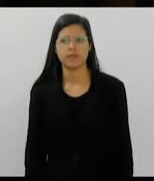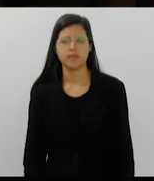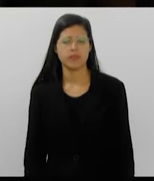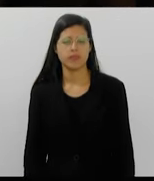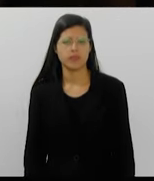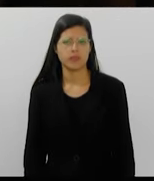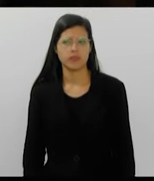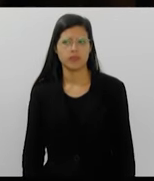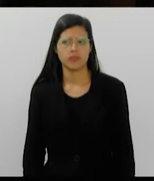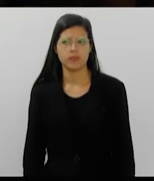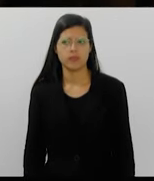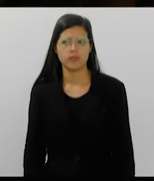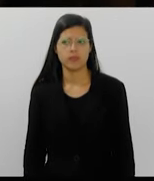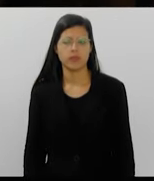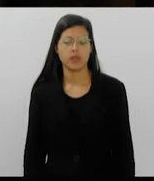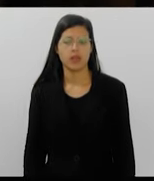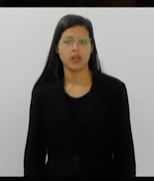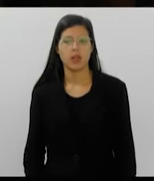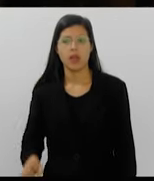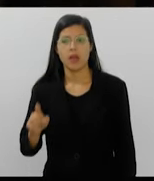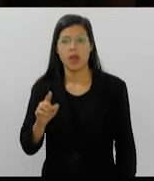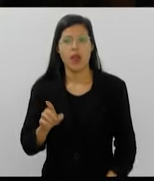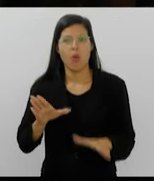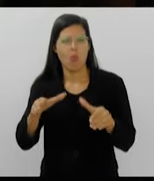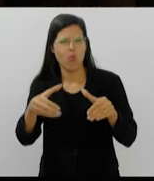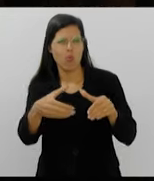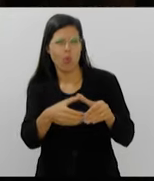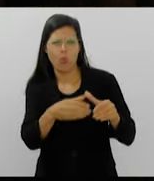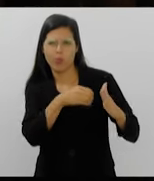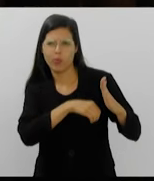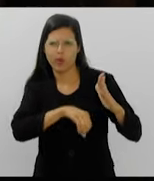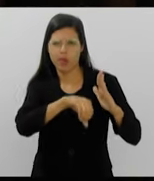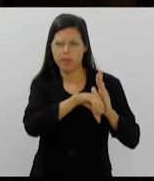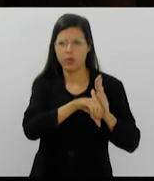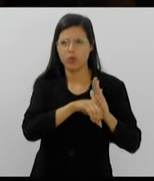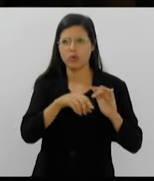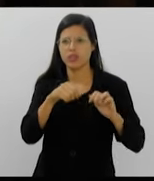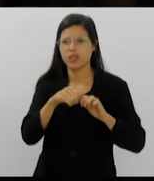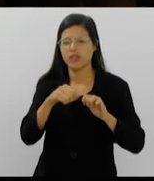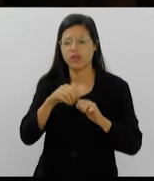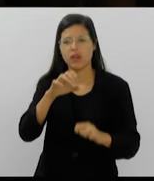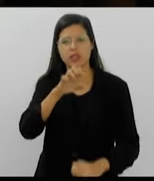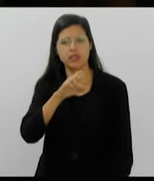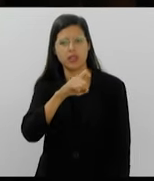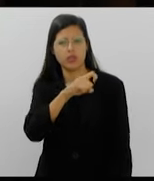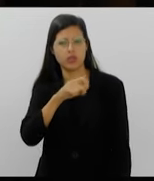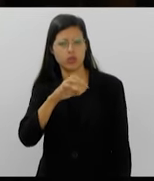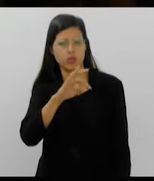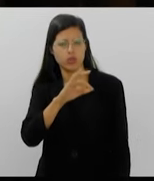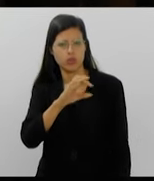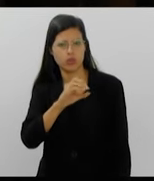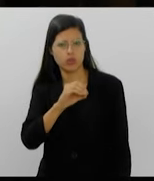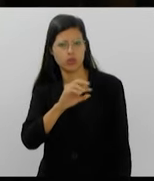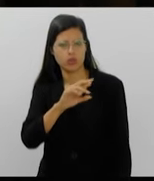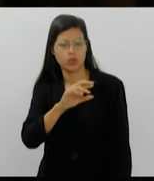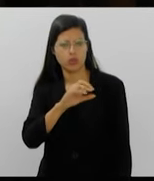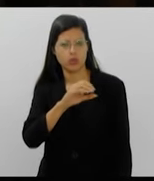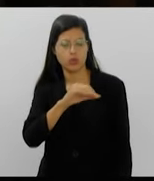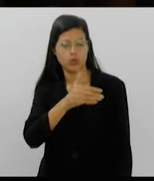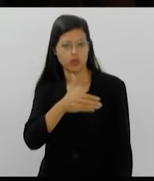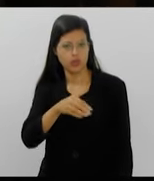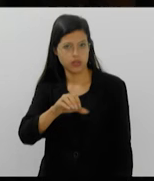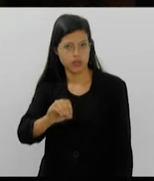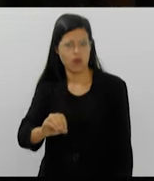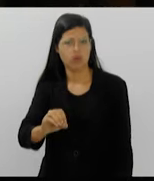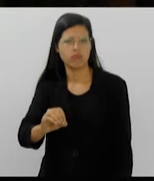seriam parte de uma organização criminosa que cometeriam extorsão, eu tenho convicção